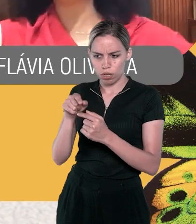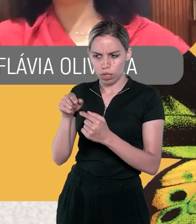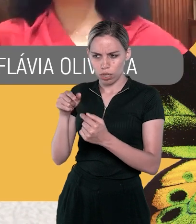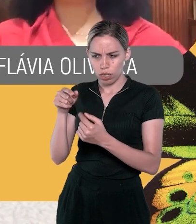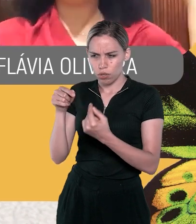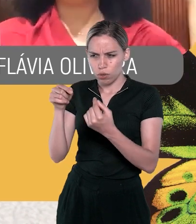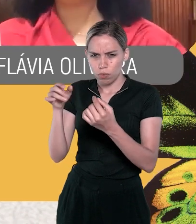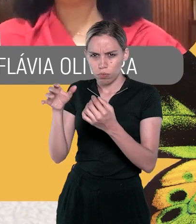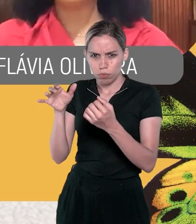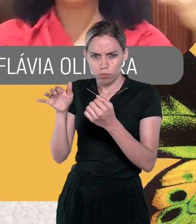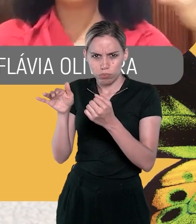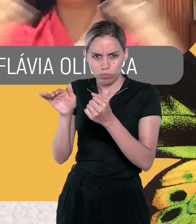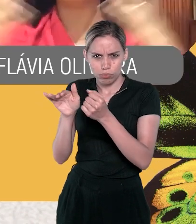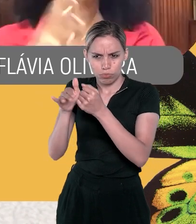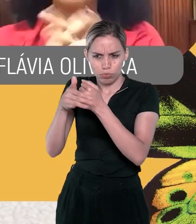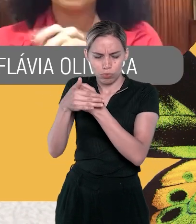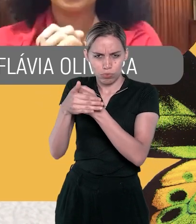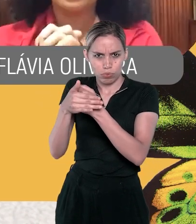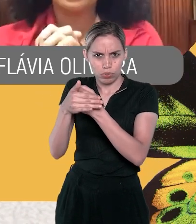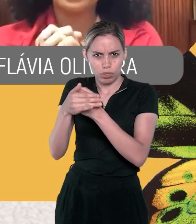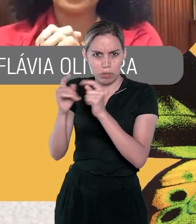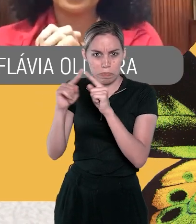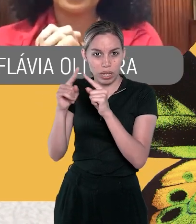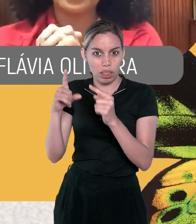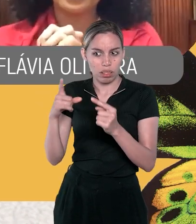é uma figura que aparece, né, de uma forma